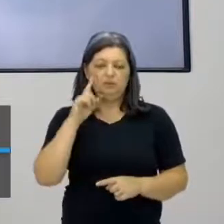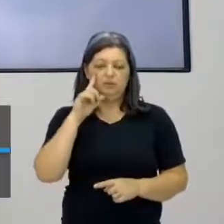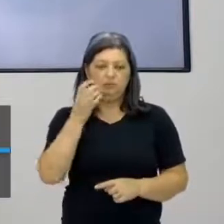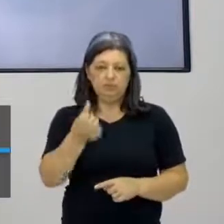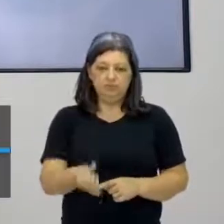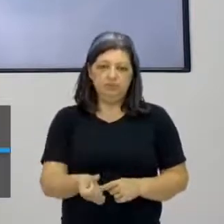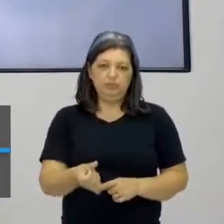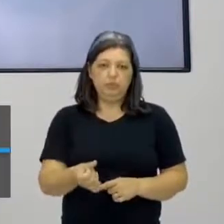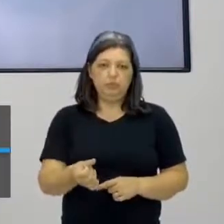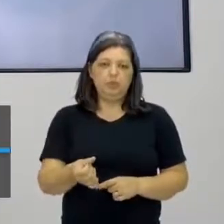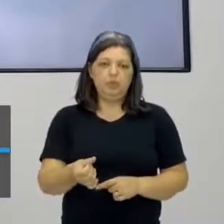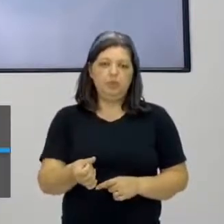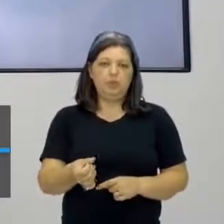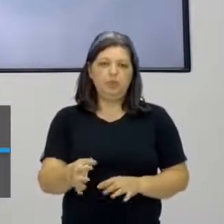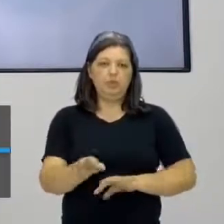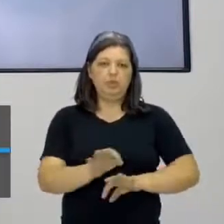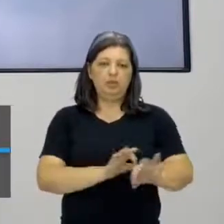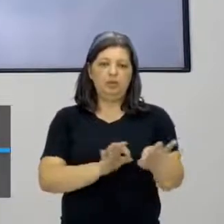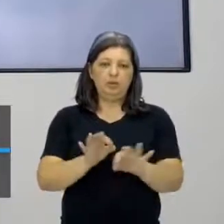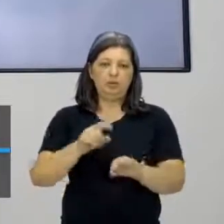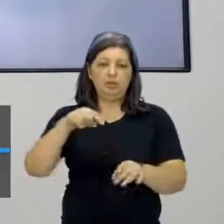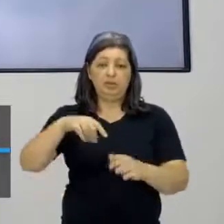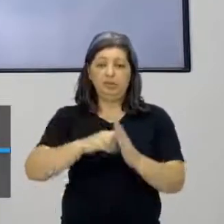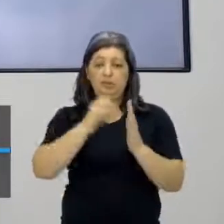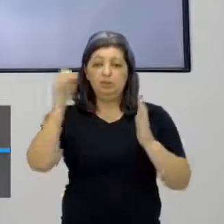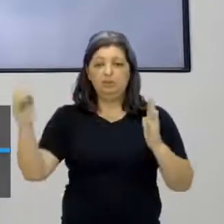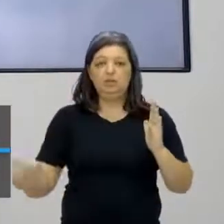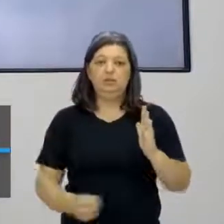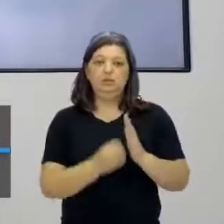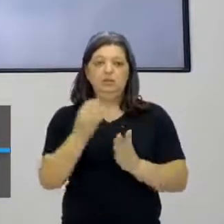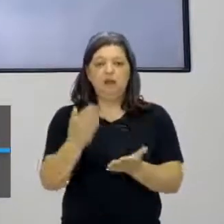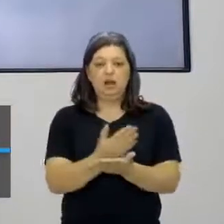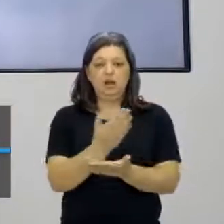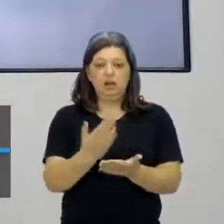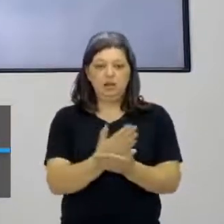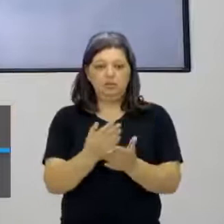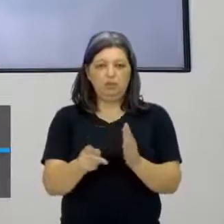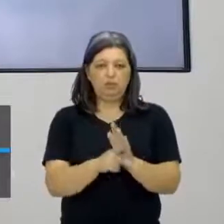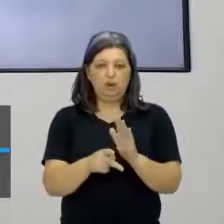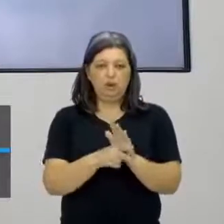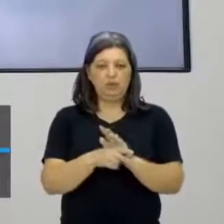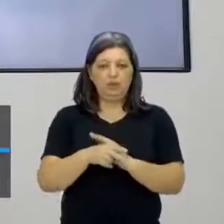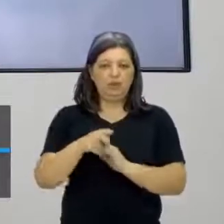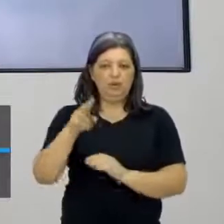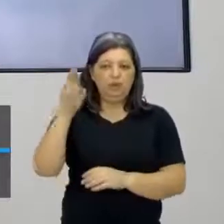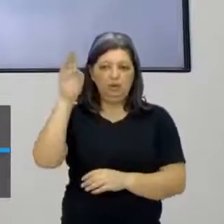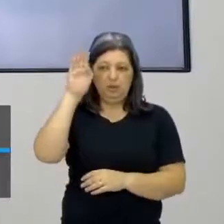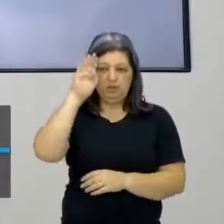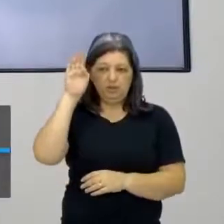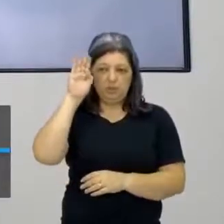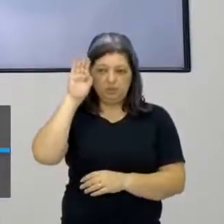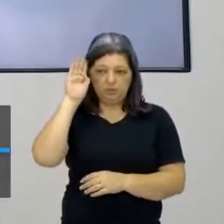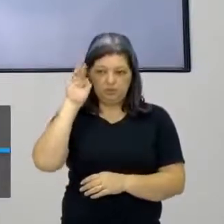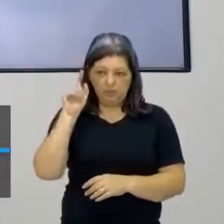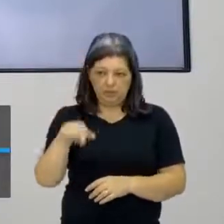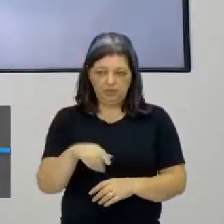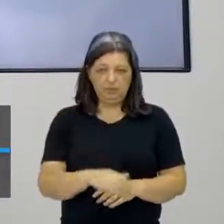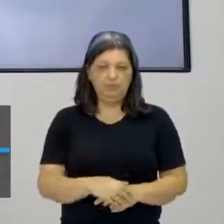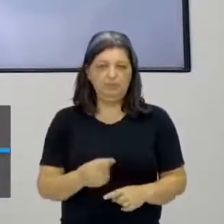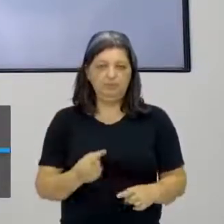vai começar o projeto aqui no Centro de Mídias, Livros do Vestibular. Então, a FUVEST, a Unicamp, tem